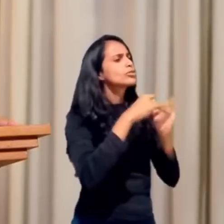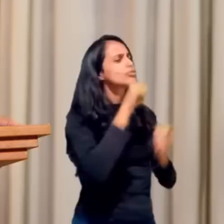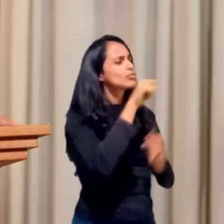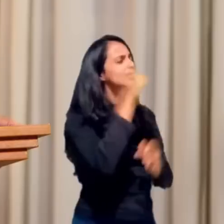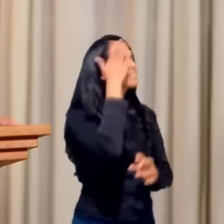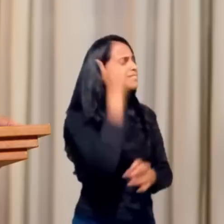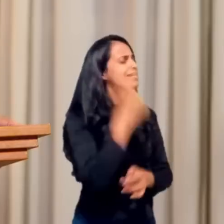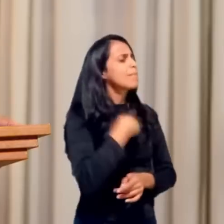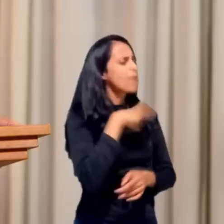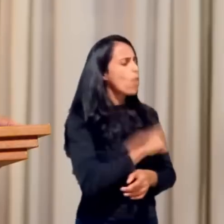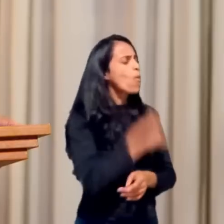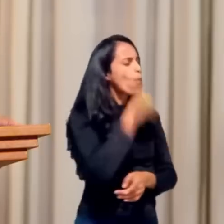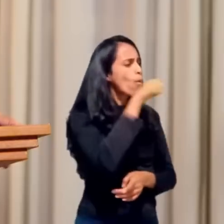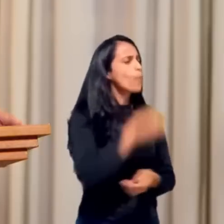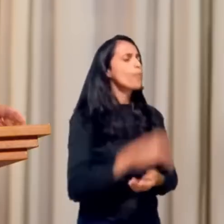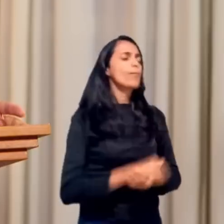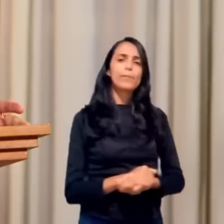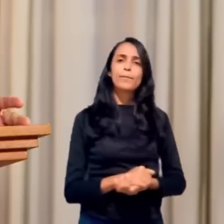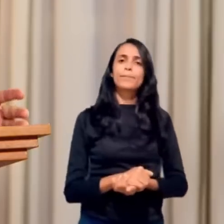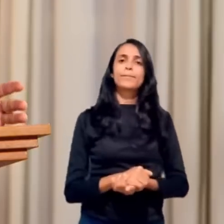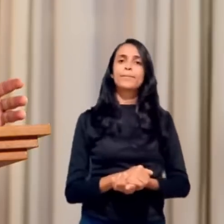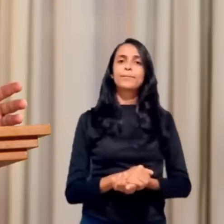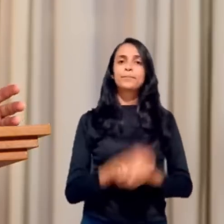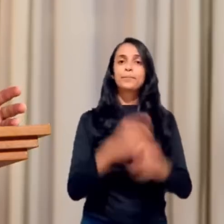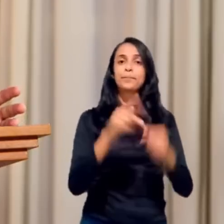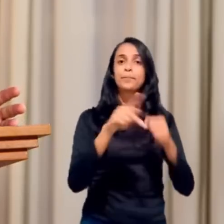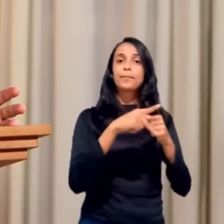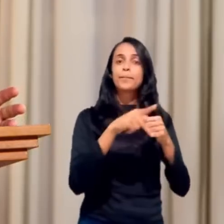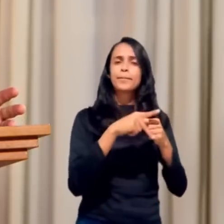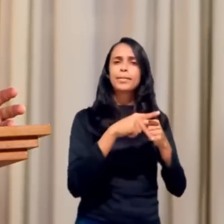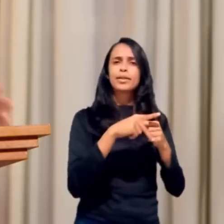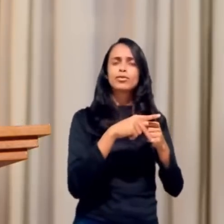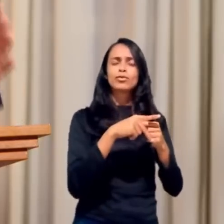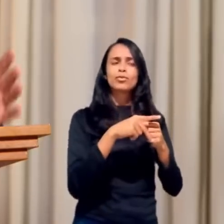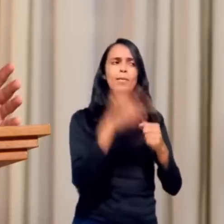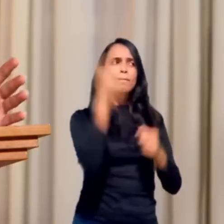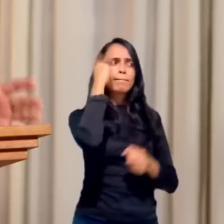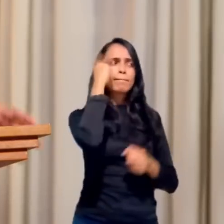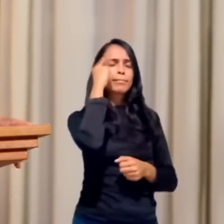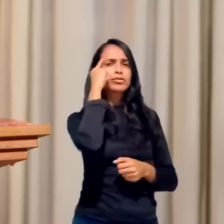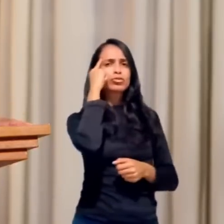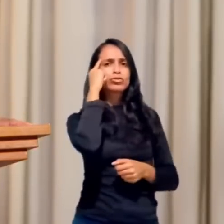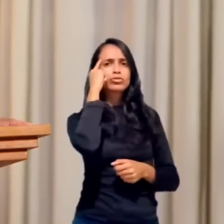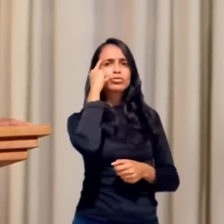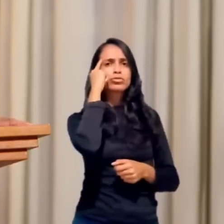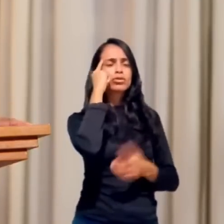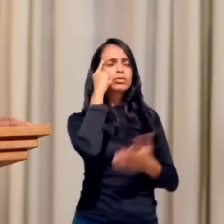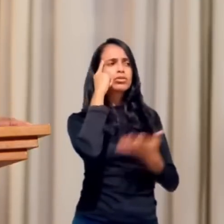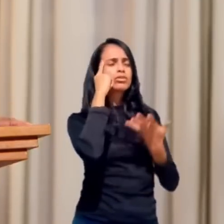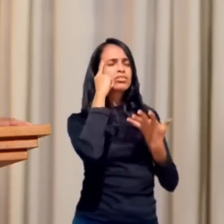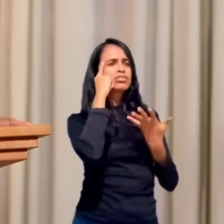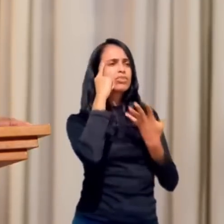Para Pedro, já era algo assim, incomum.